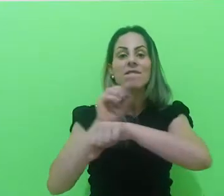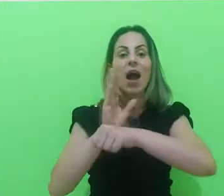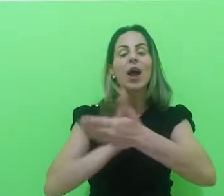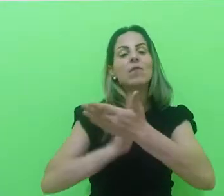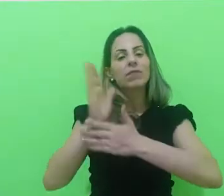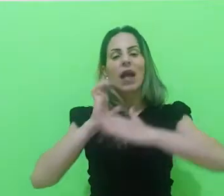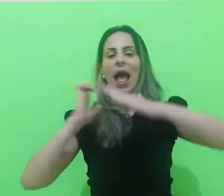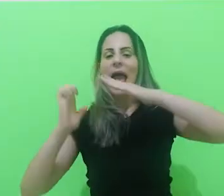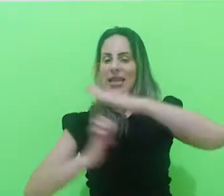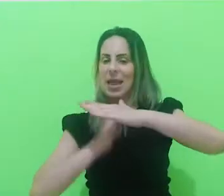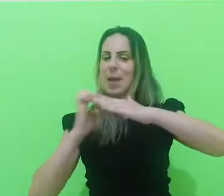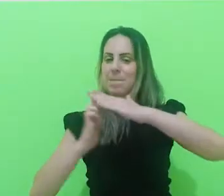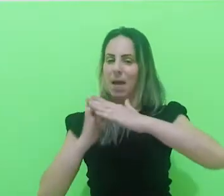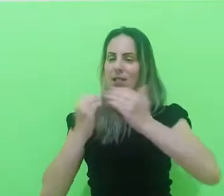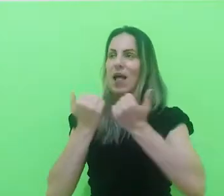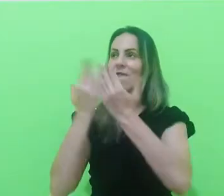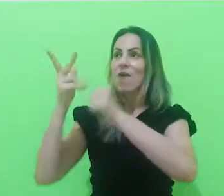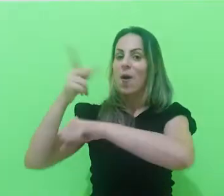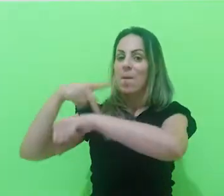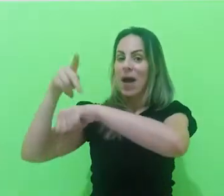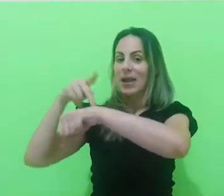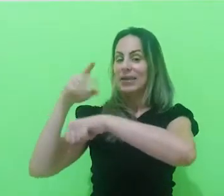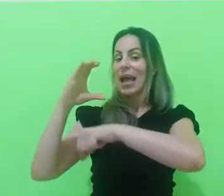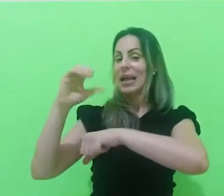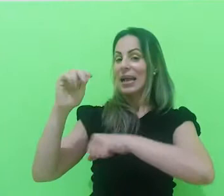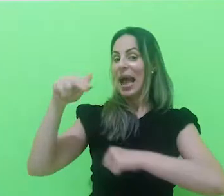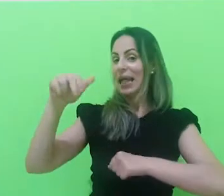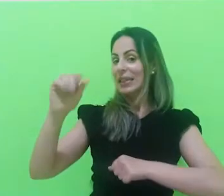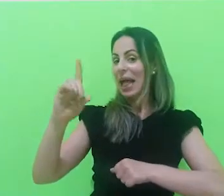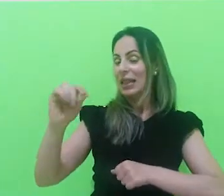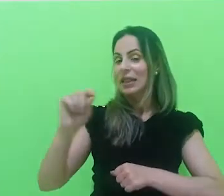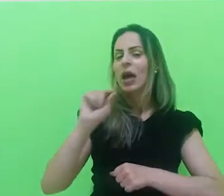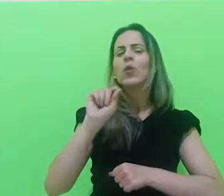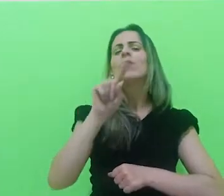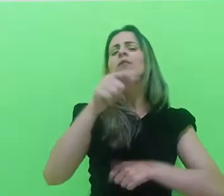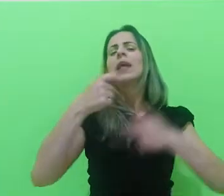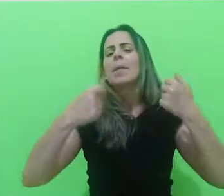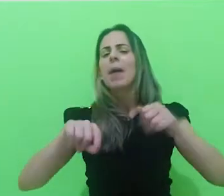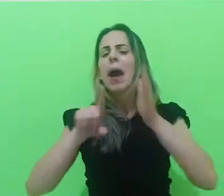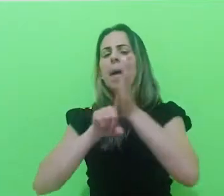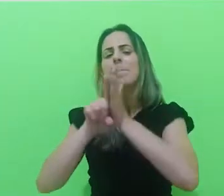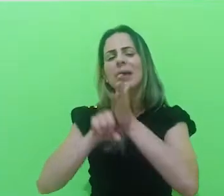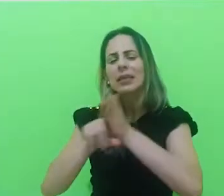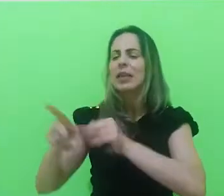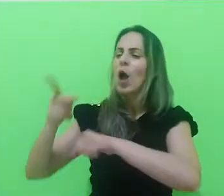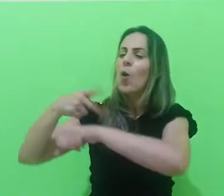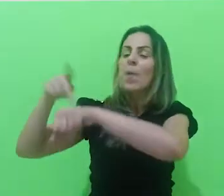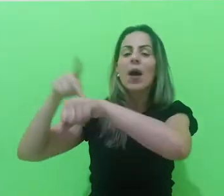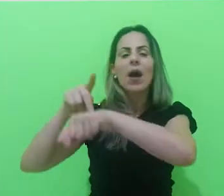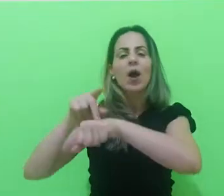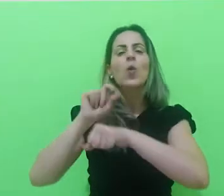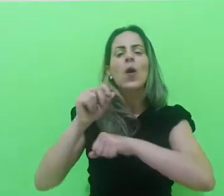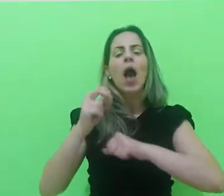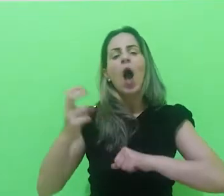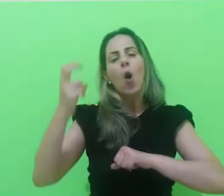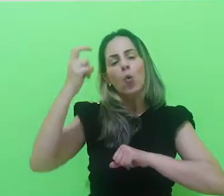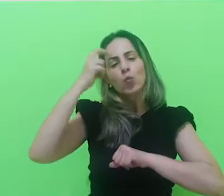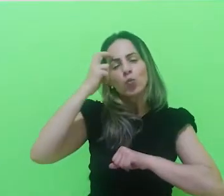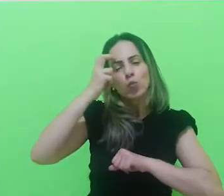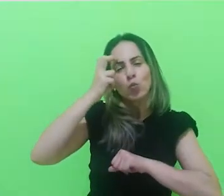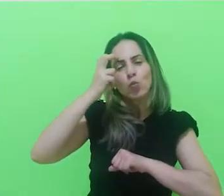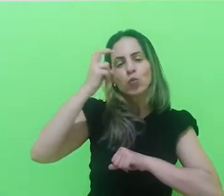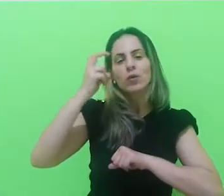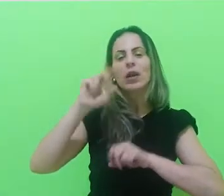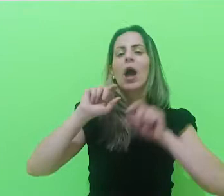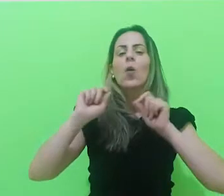para uma empresa que está lá no Canadá. O que você precisa? Pesquisar sobre o país. Qual é a cultura do Canadá?